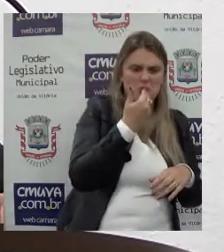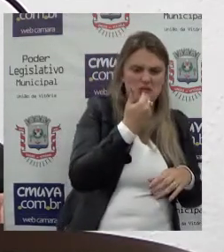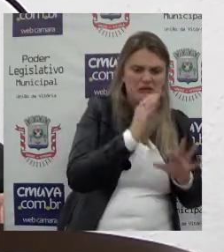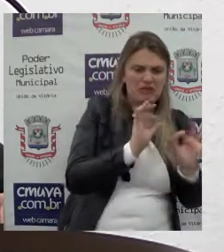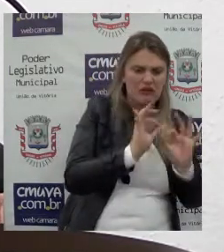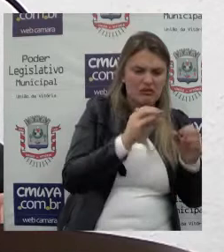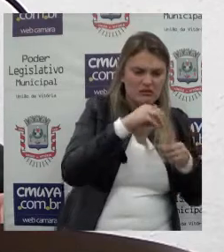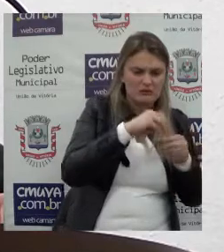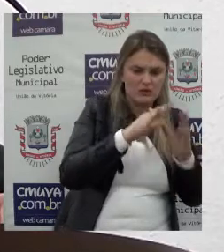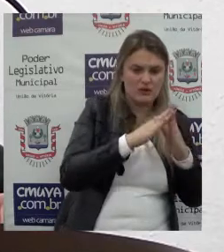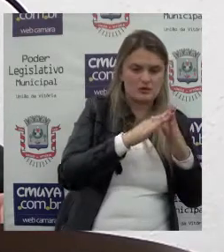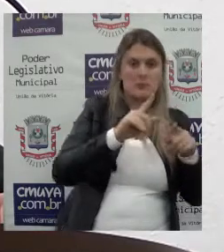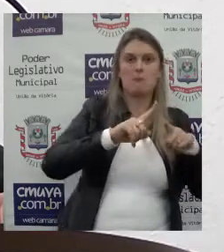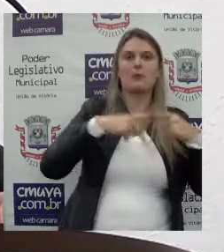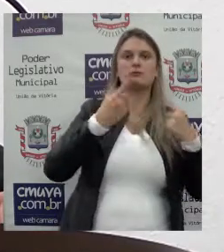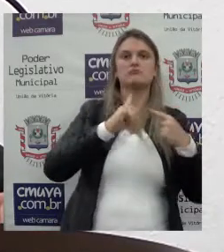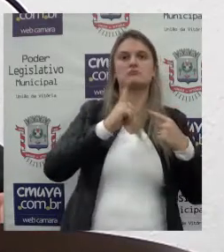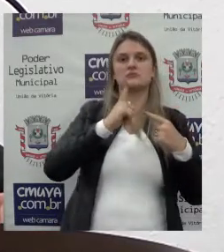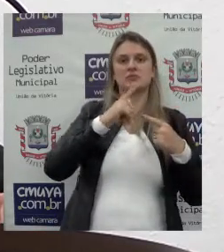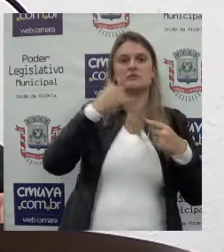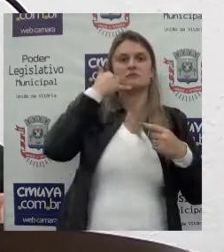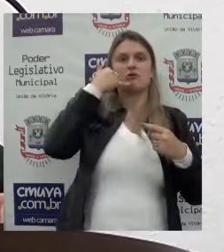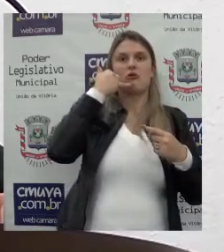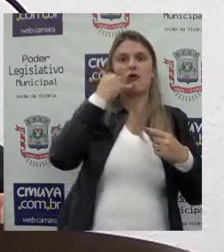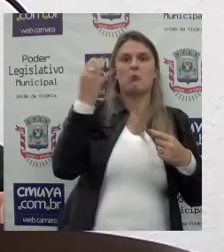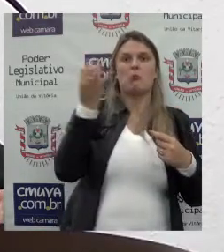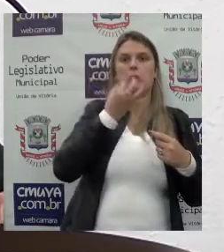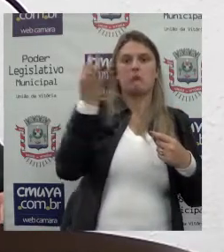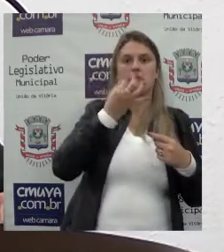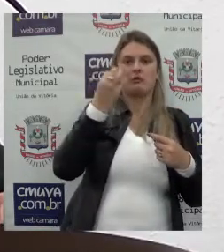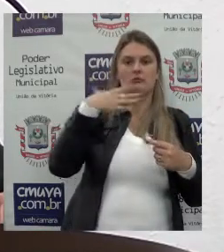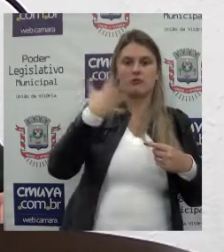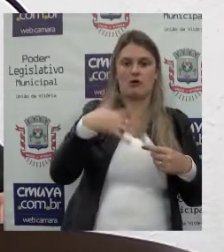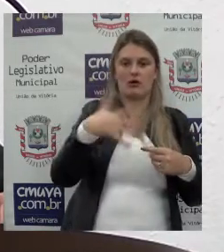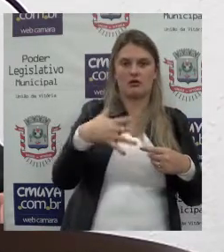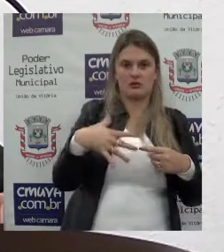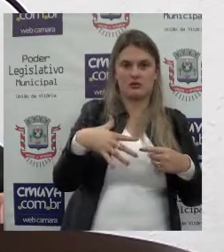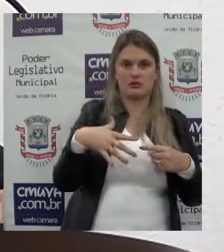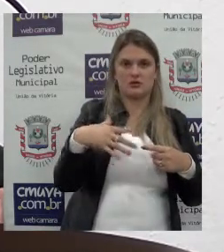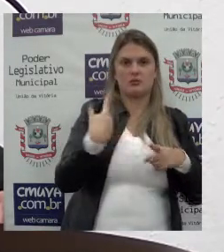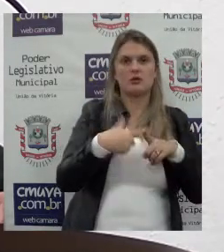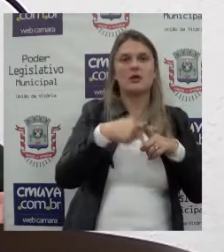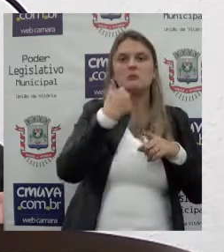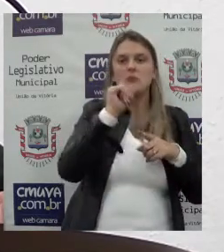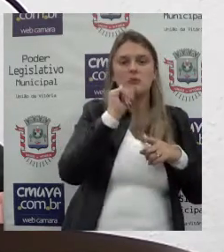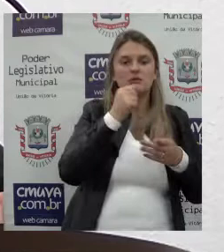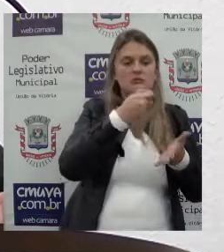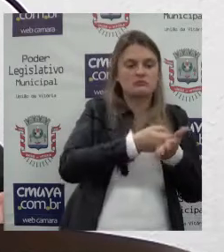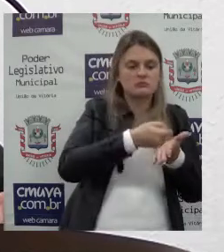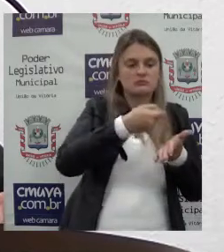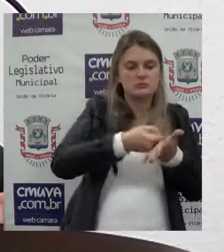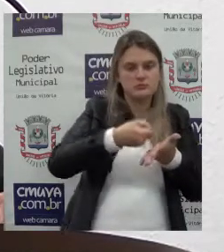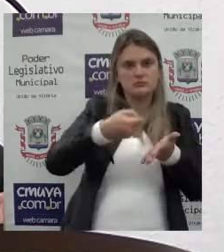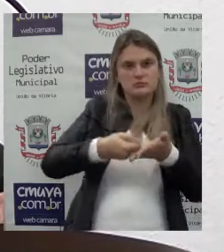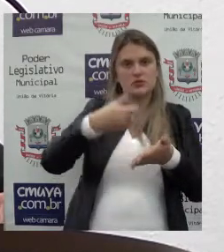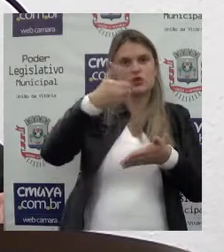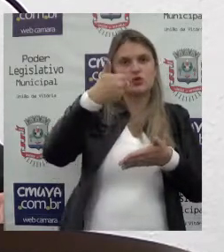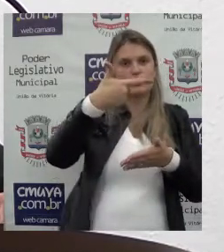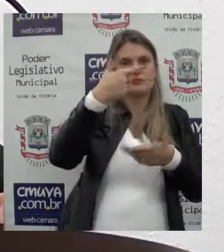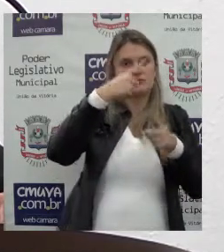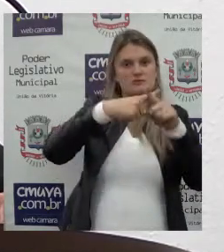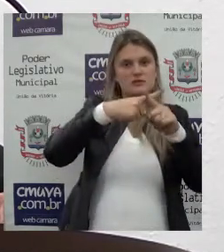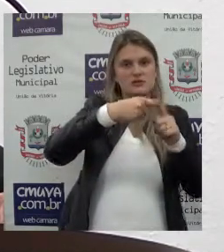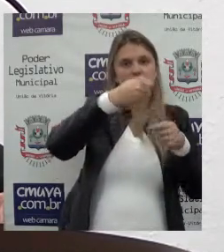de alimentação em casa, mas tem um iPhone, tem um S6, faz a mãe comprar com o Bolsa Família em 12 vezes